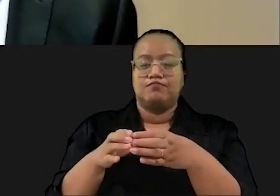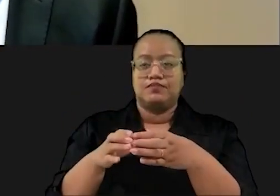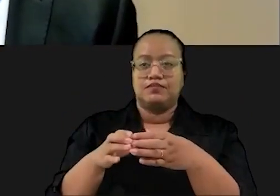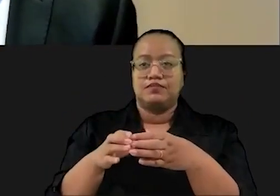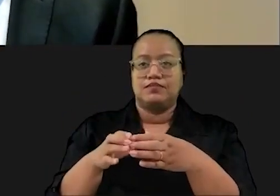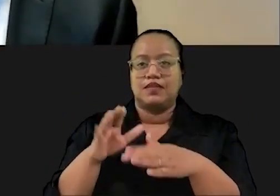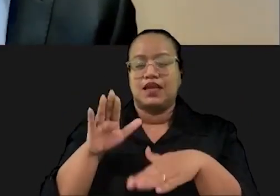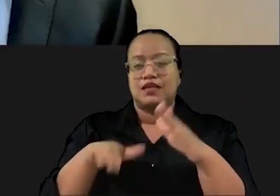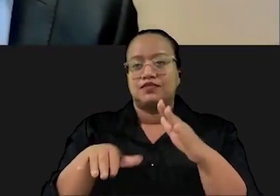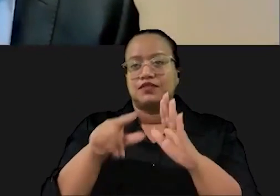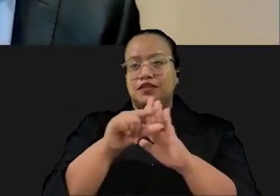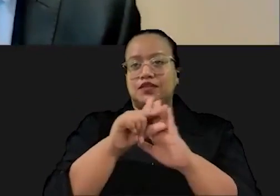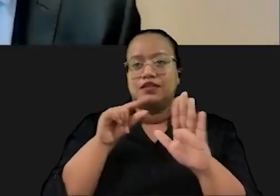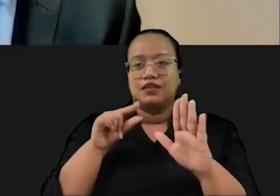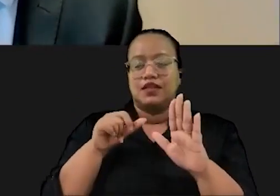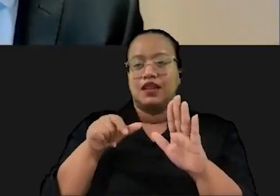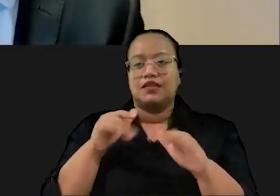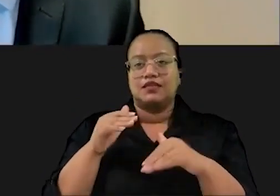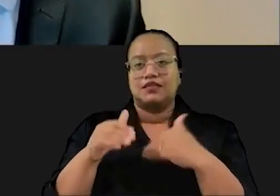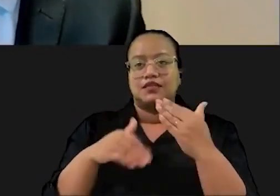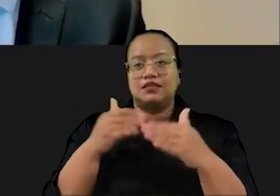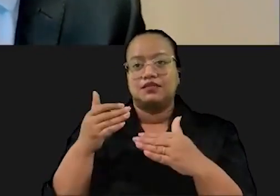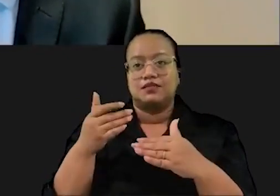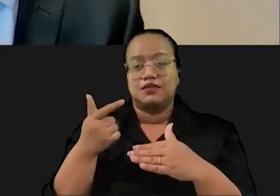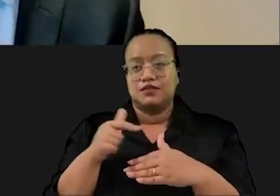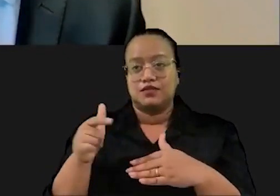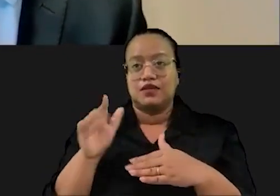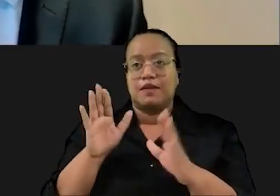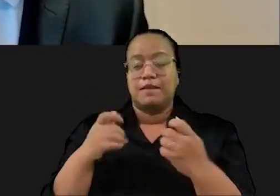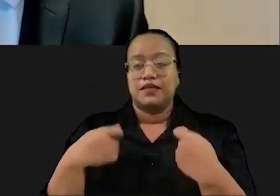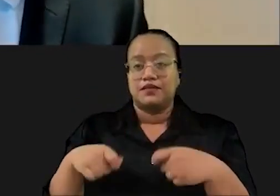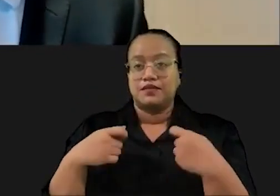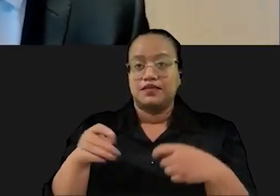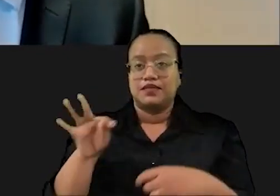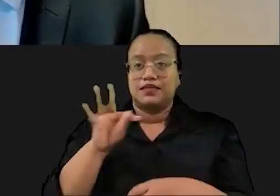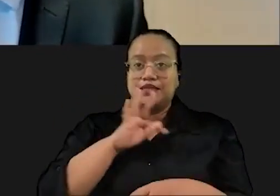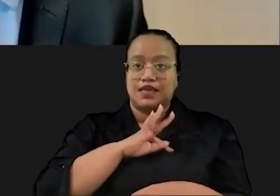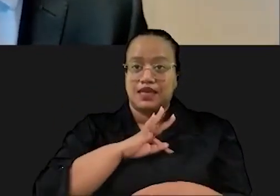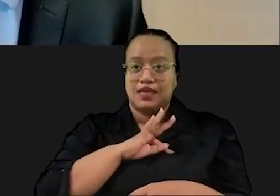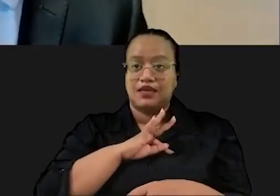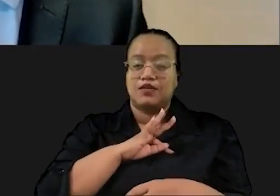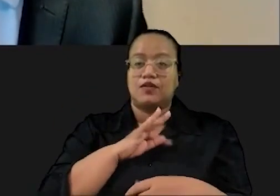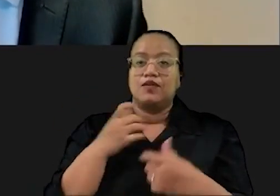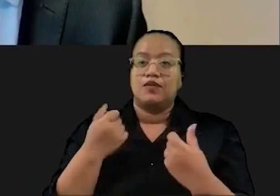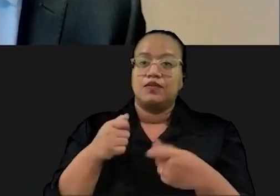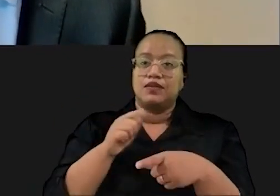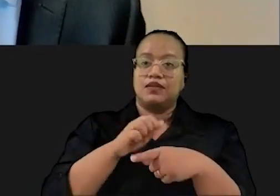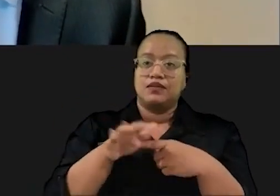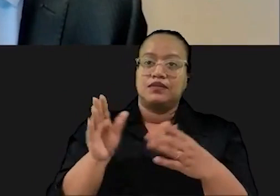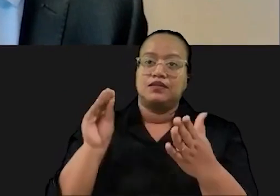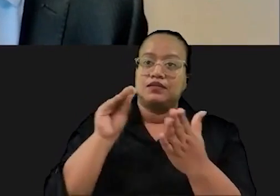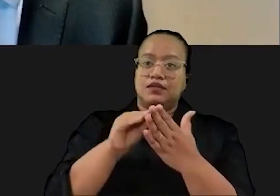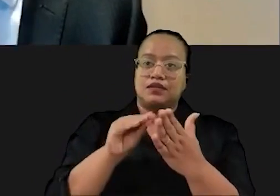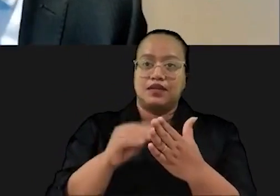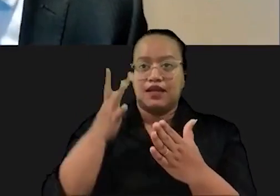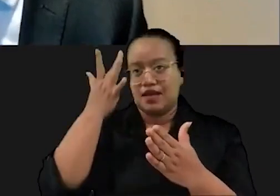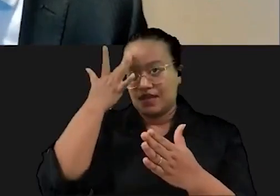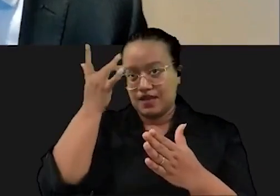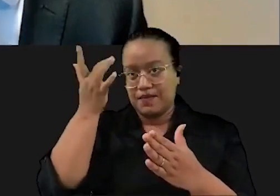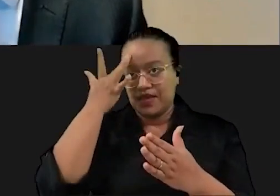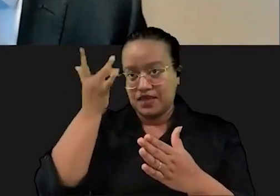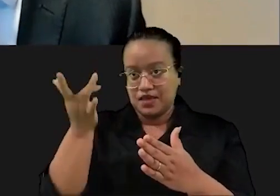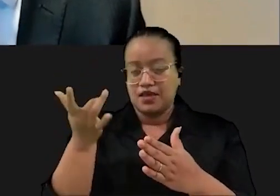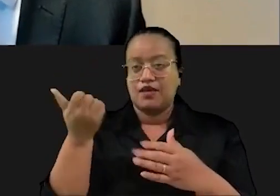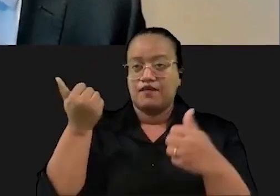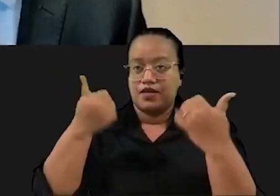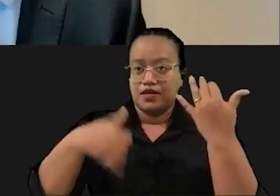desenvolvimento, exige um conhecimento técnico para inserir fluxos no PJE. Nós vamos tratar disso amanhã bastante, né? Nós